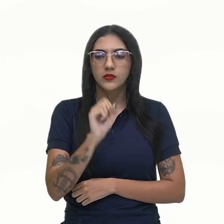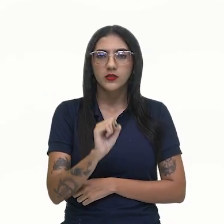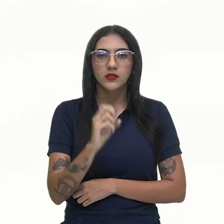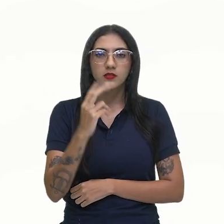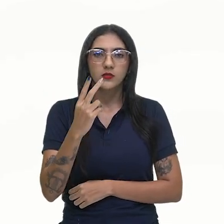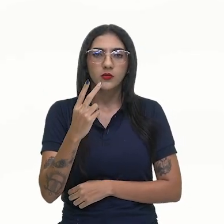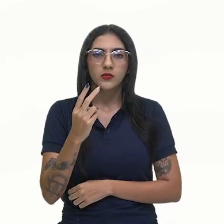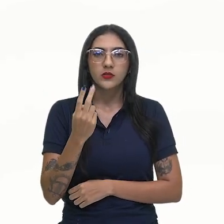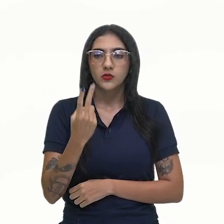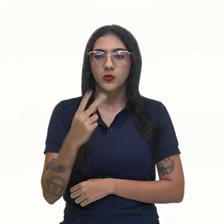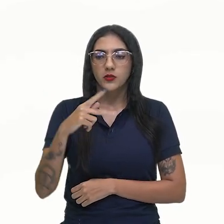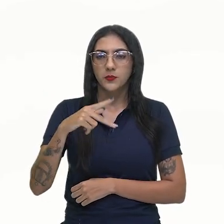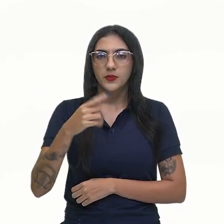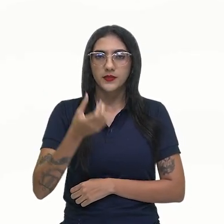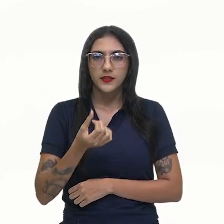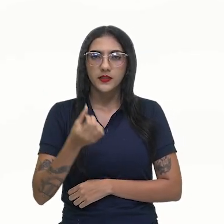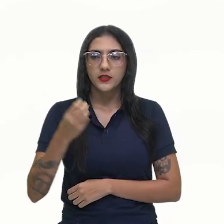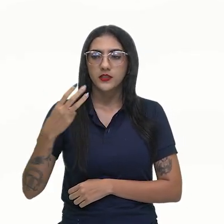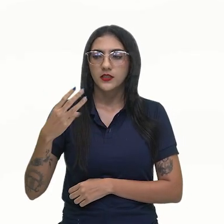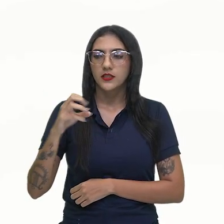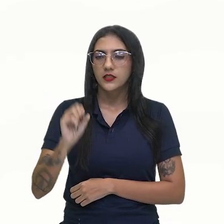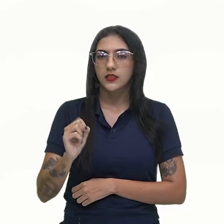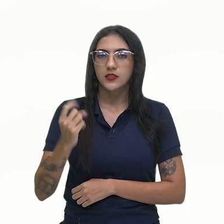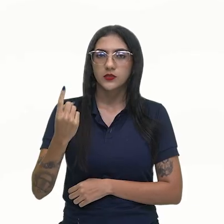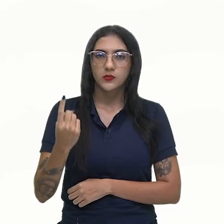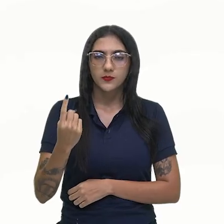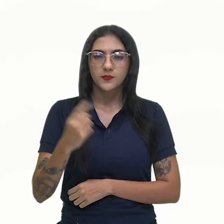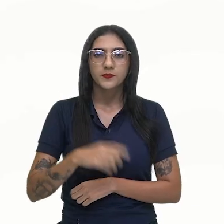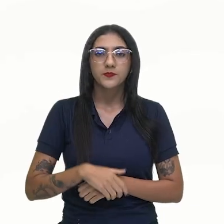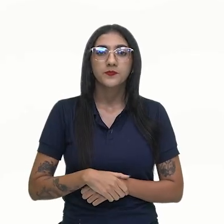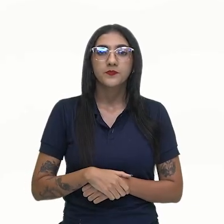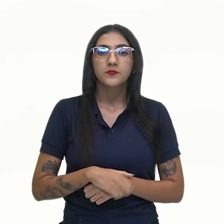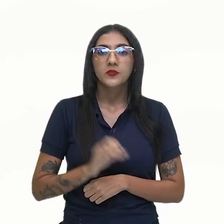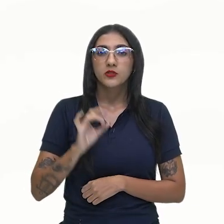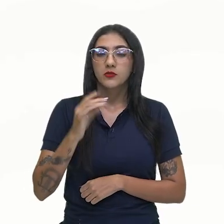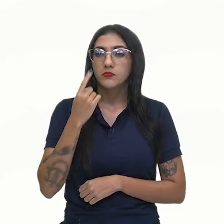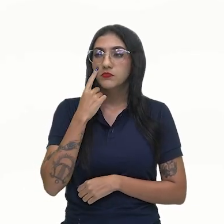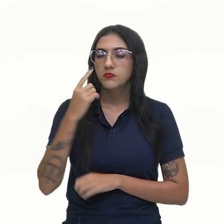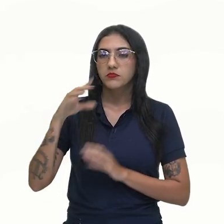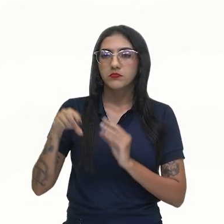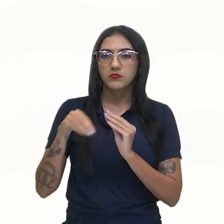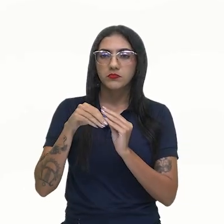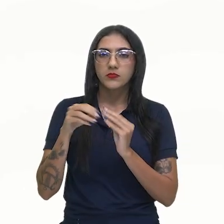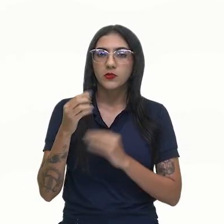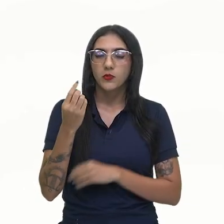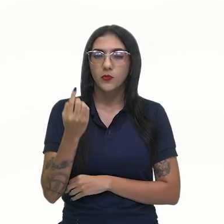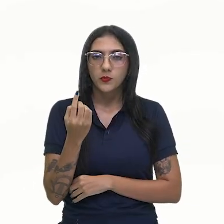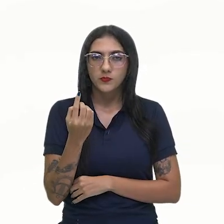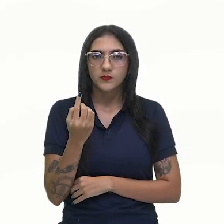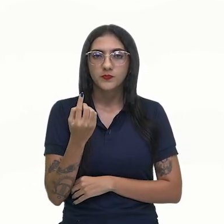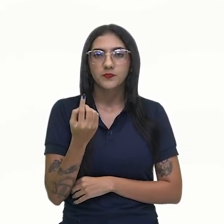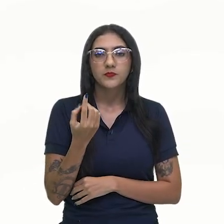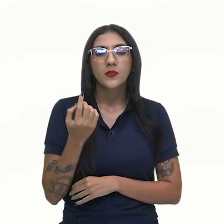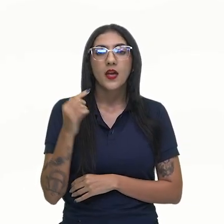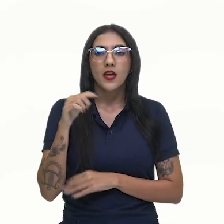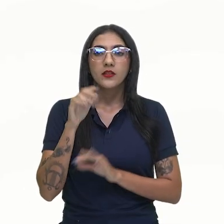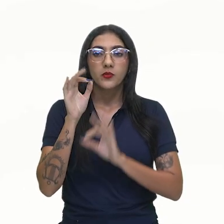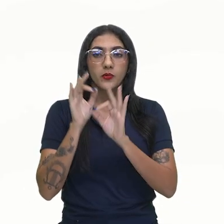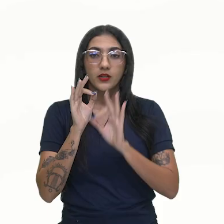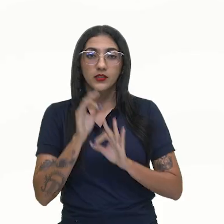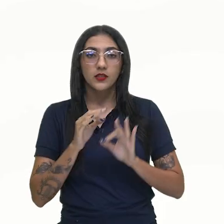2p6, já tem 10 aqui. Como o número atômico dele é 11, então bastou 1 aqui, certo? Essa é a distribuição